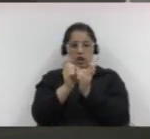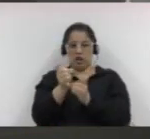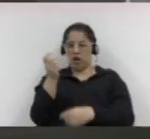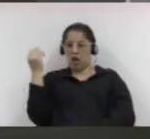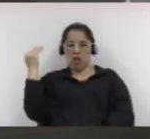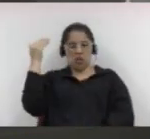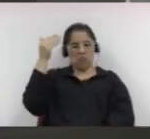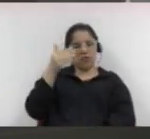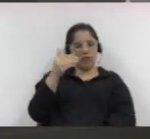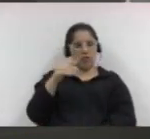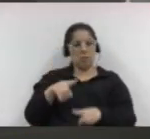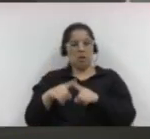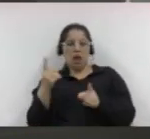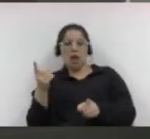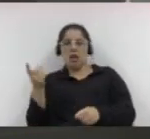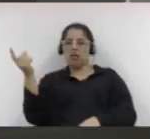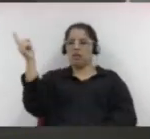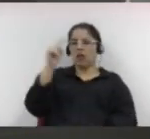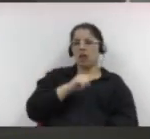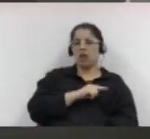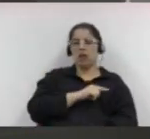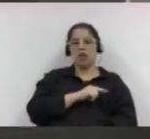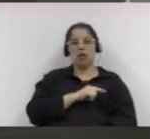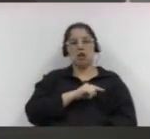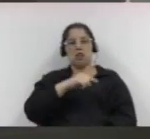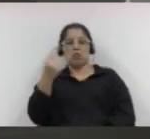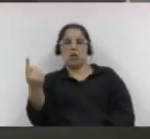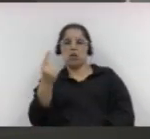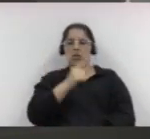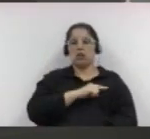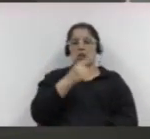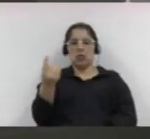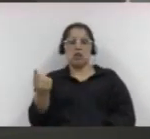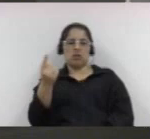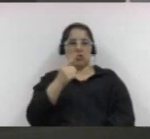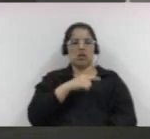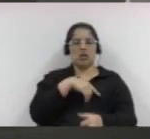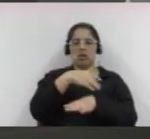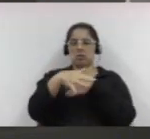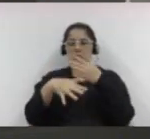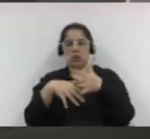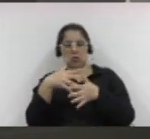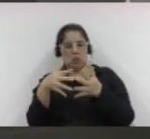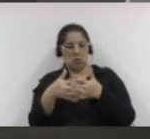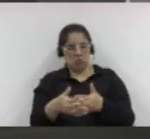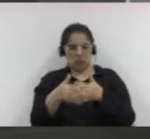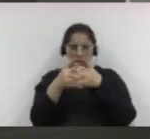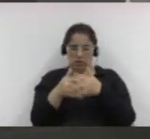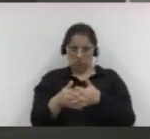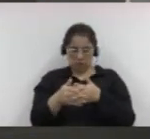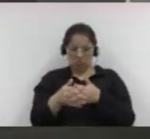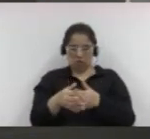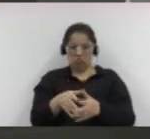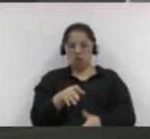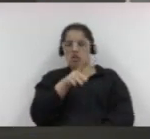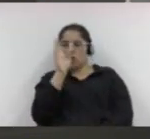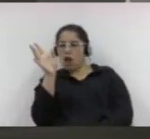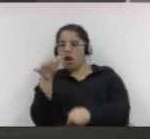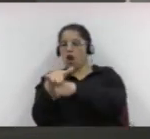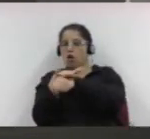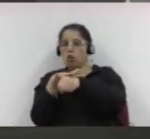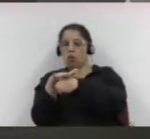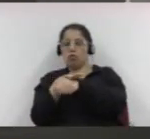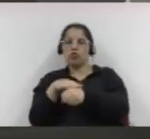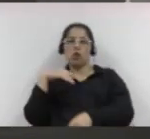veio, se levantou, saiu da sala, criou todo um transtorno na corregedoria. Foi conversado com a sua advogada,